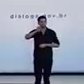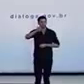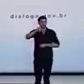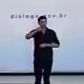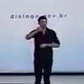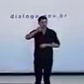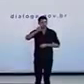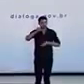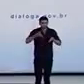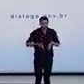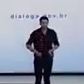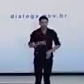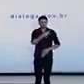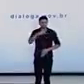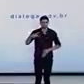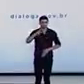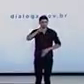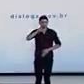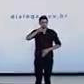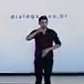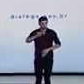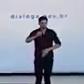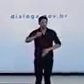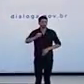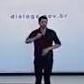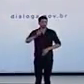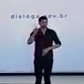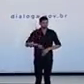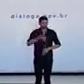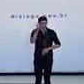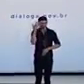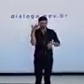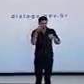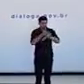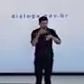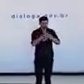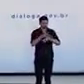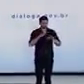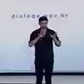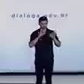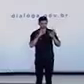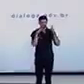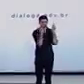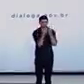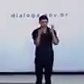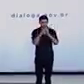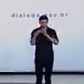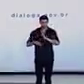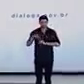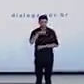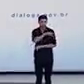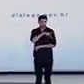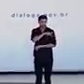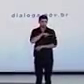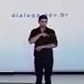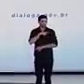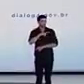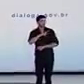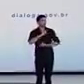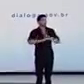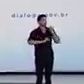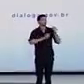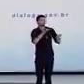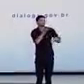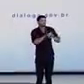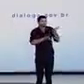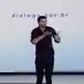incomum a gente receber famílias de piauenses lá em São Paulo para fazer tratamento